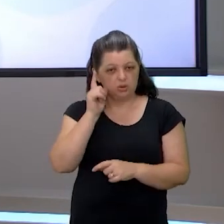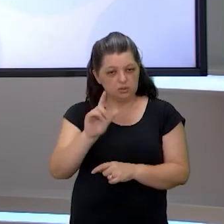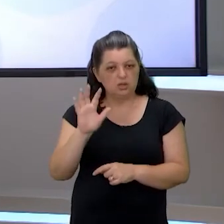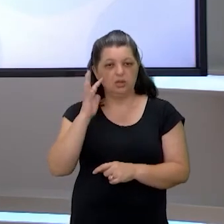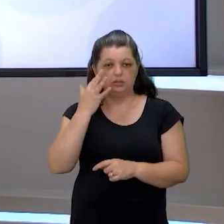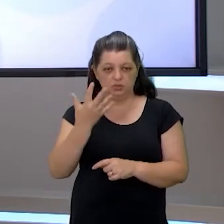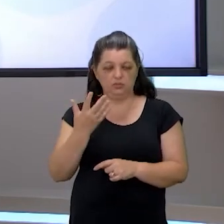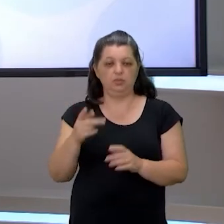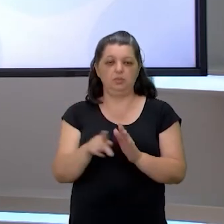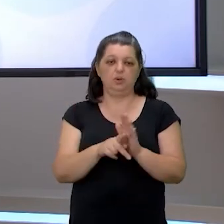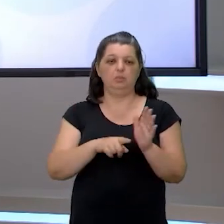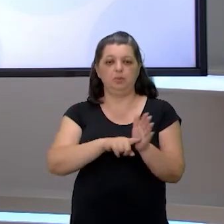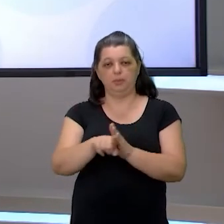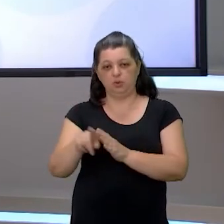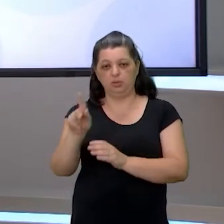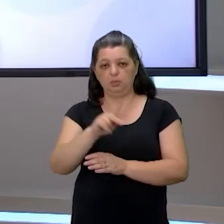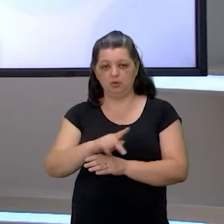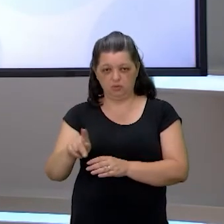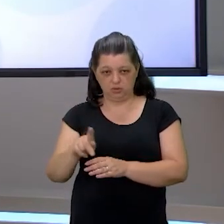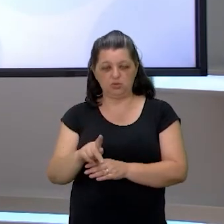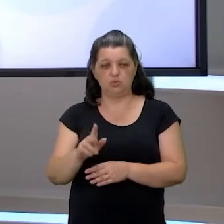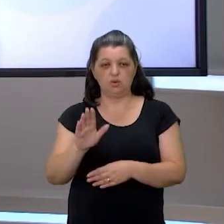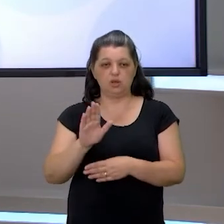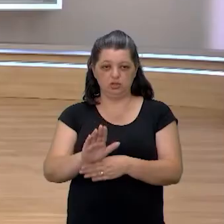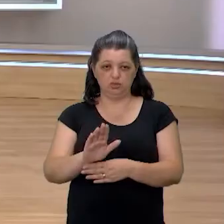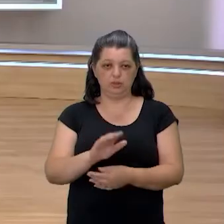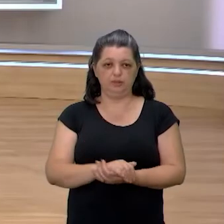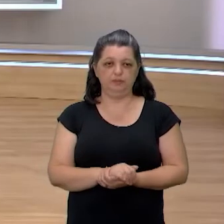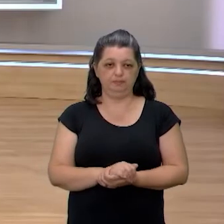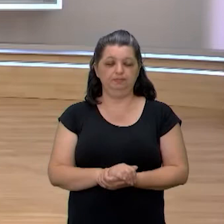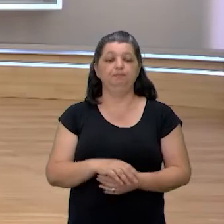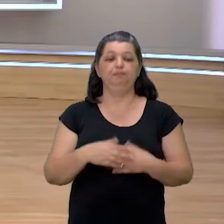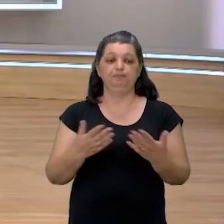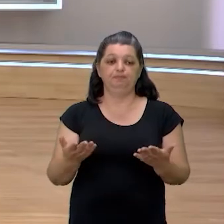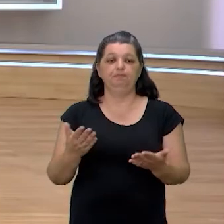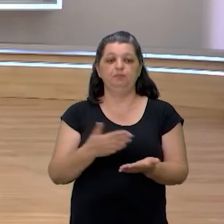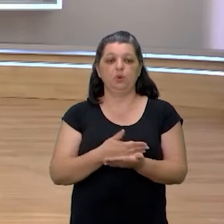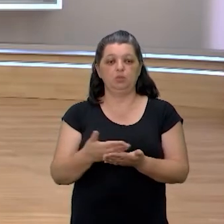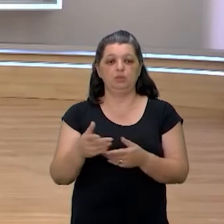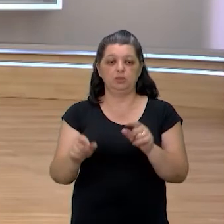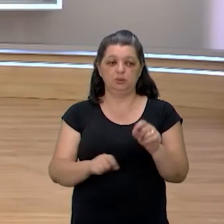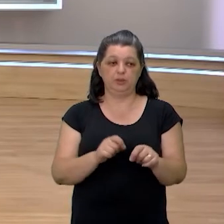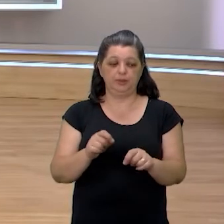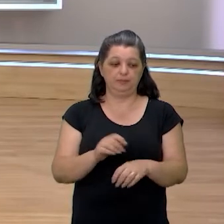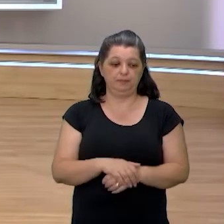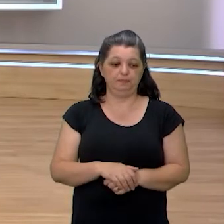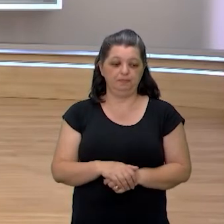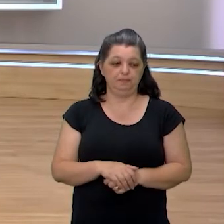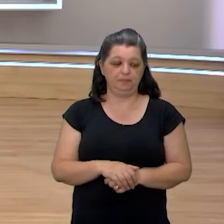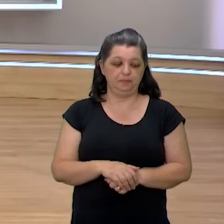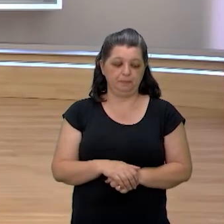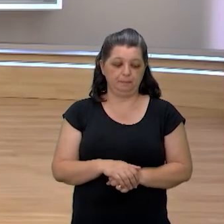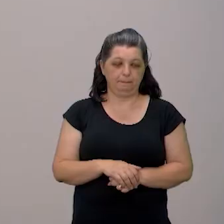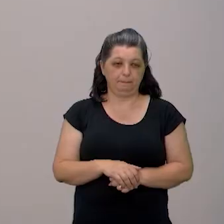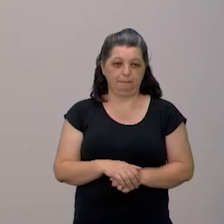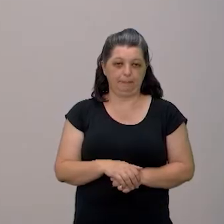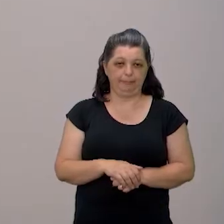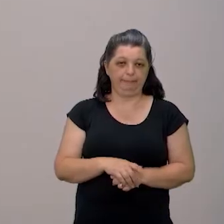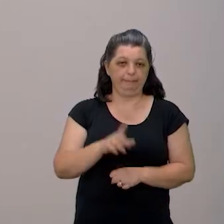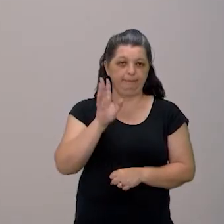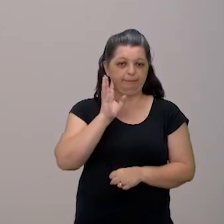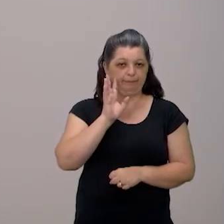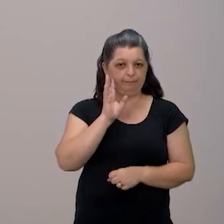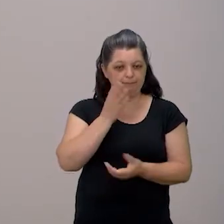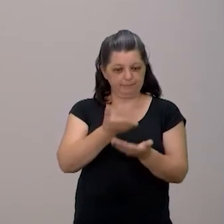seu professor aí da sua escola. Então vamos começar, né, Giba? Vamos começar com tudo agora, né? Começa com tudo aí, um tema muito bacana para os